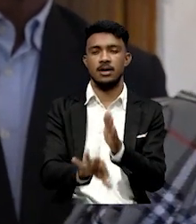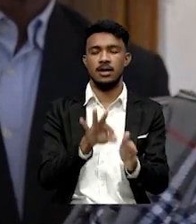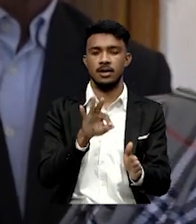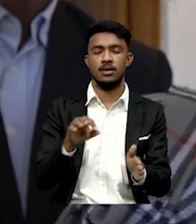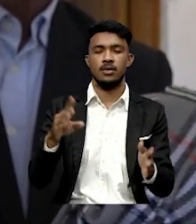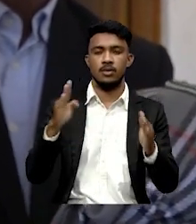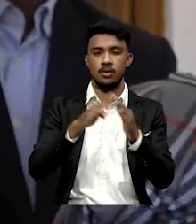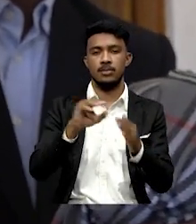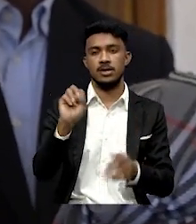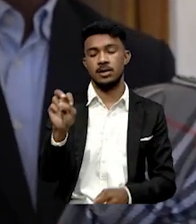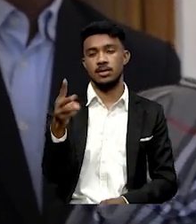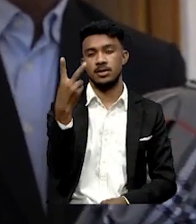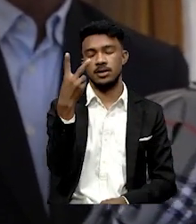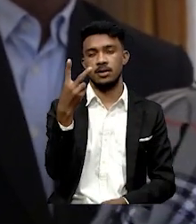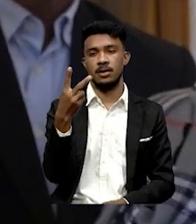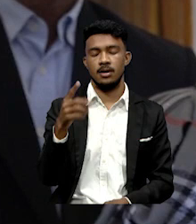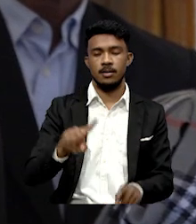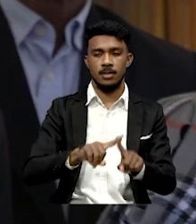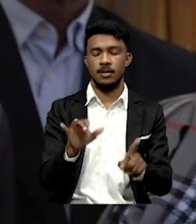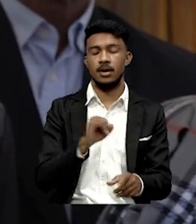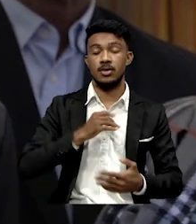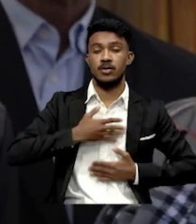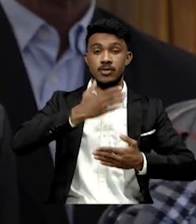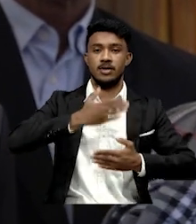rua na sa hau kontente tes porque